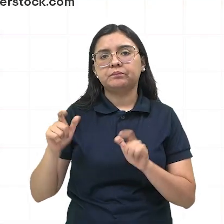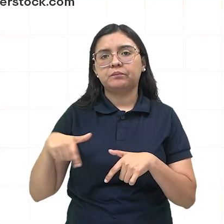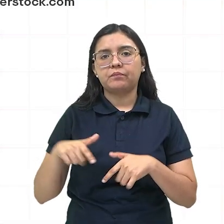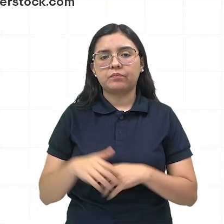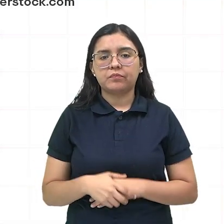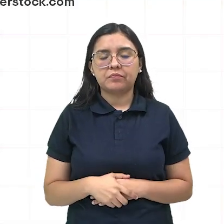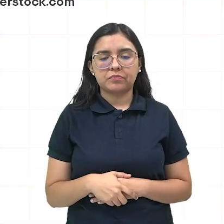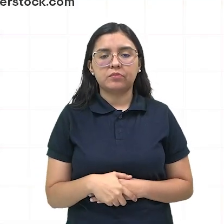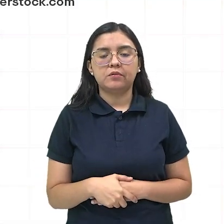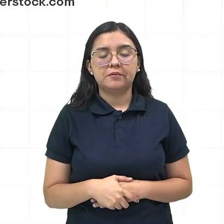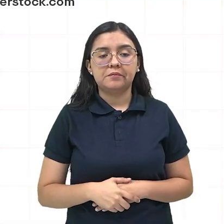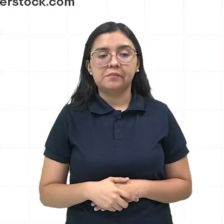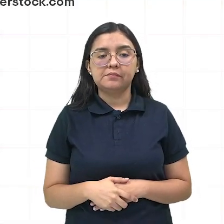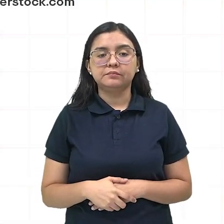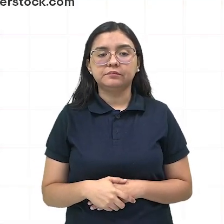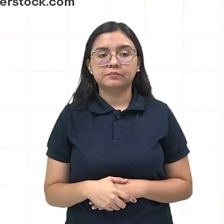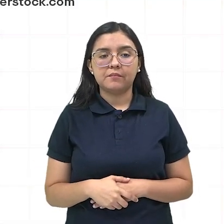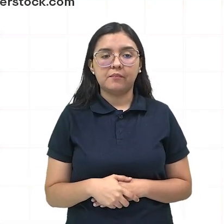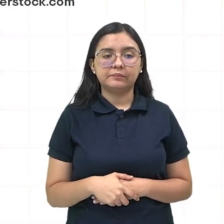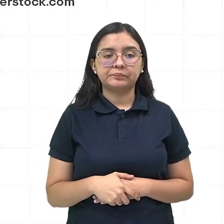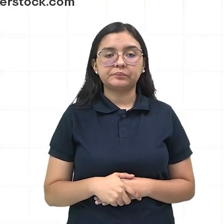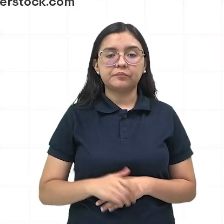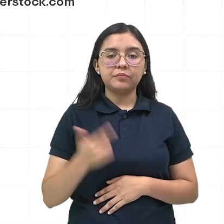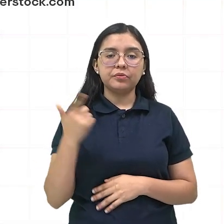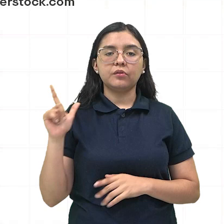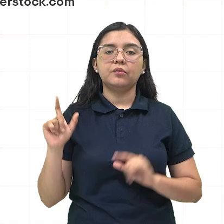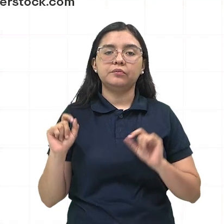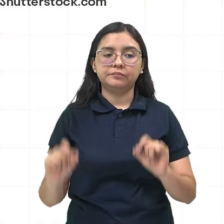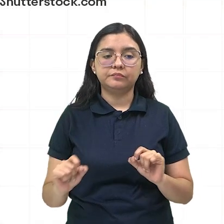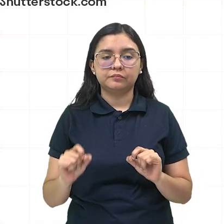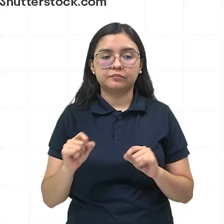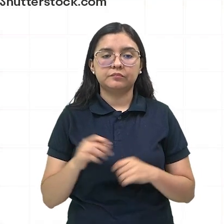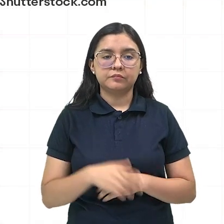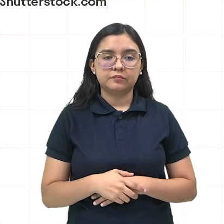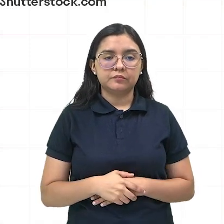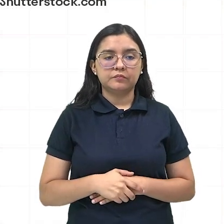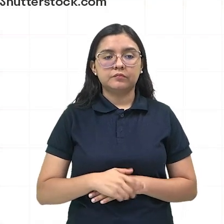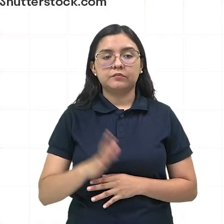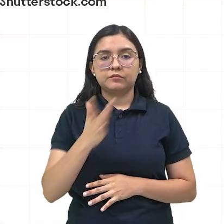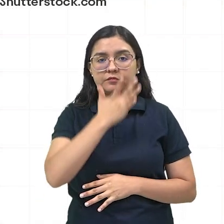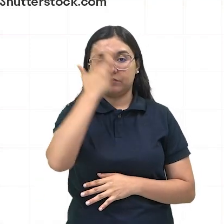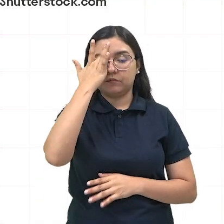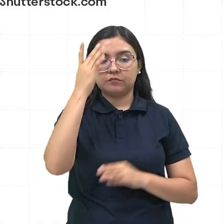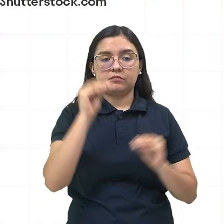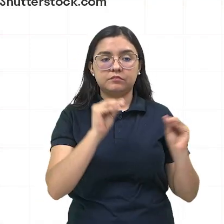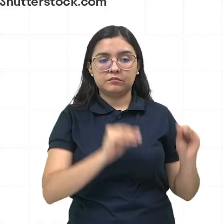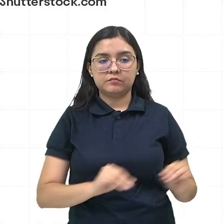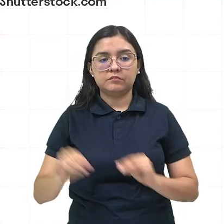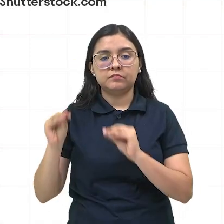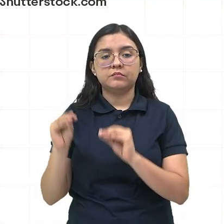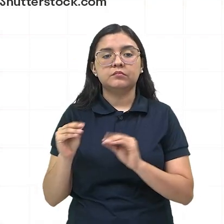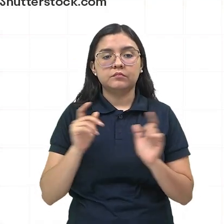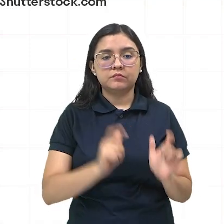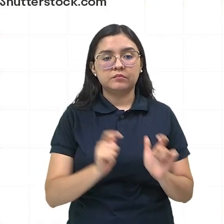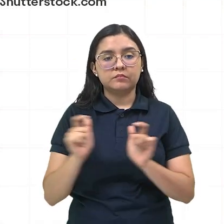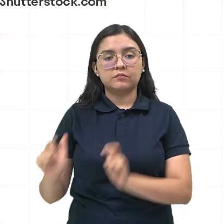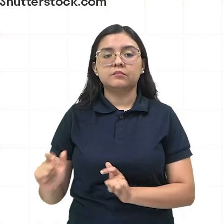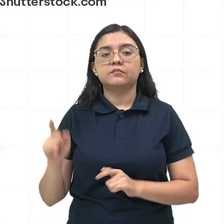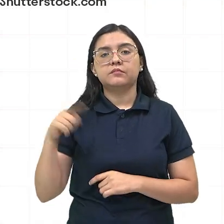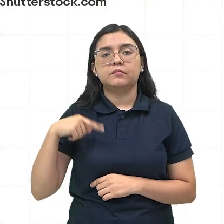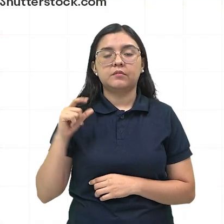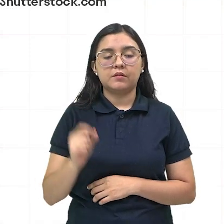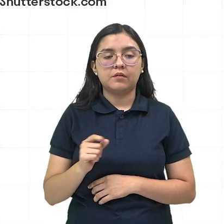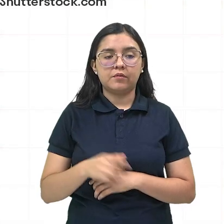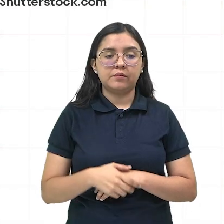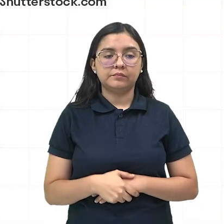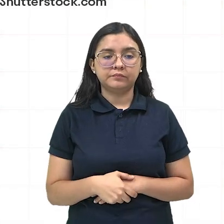nosso planeta, né? Outro fator, pessoal, que faz as pessoas mudarem de um lugar para outro são